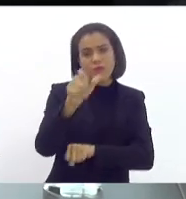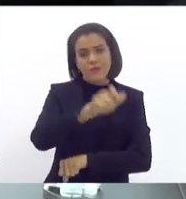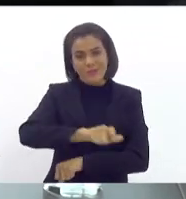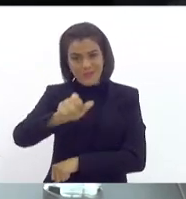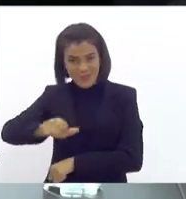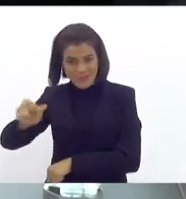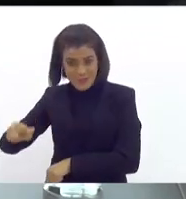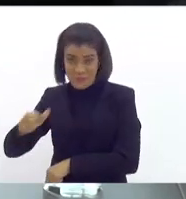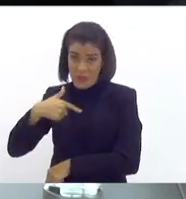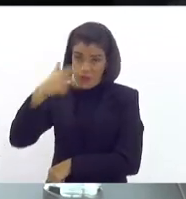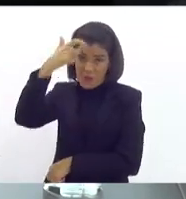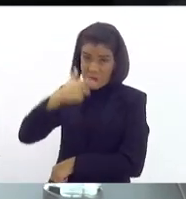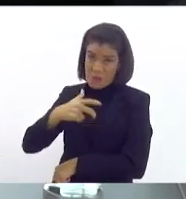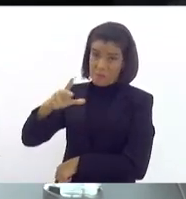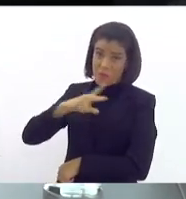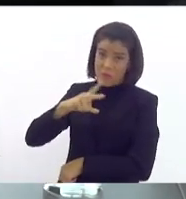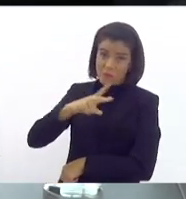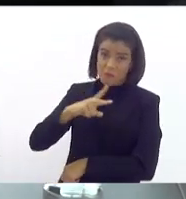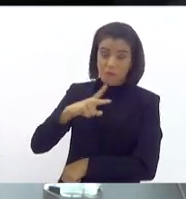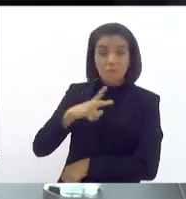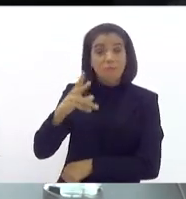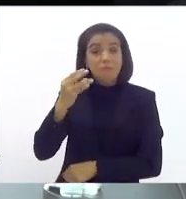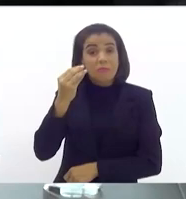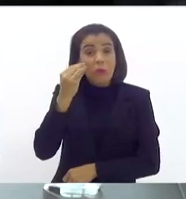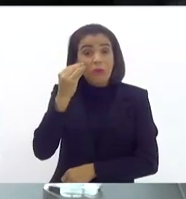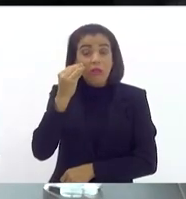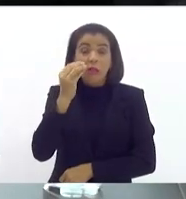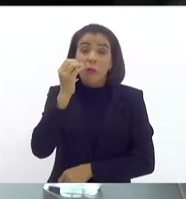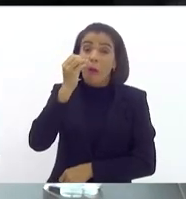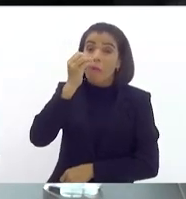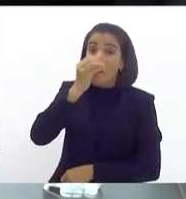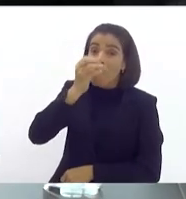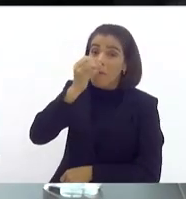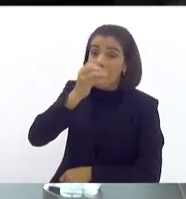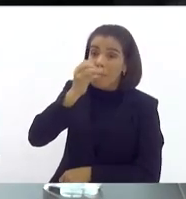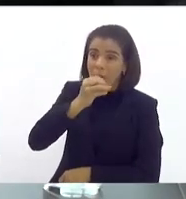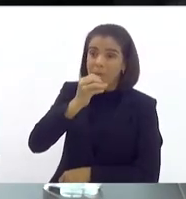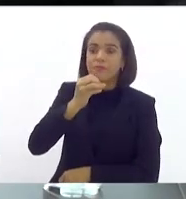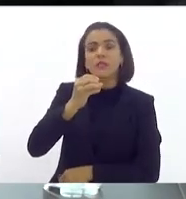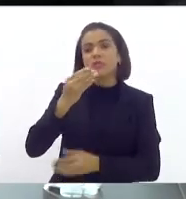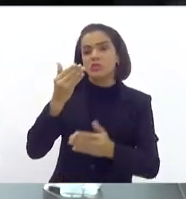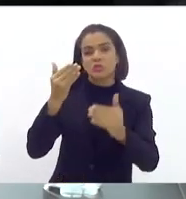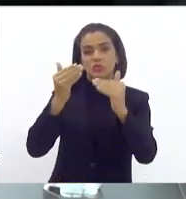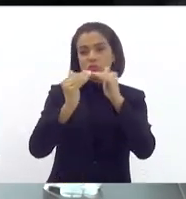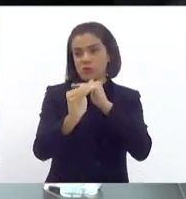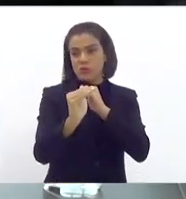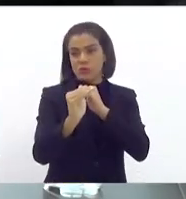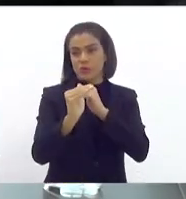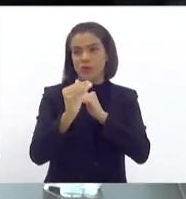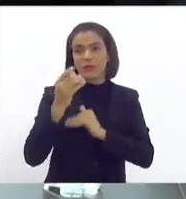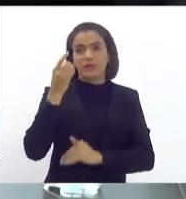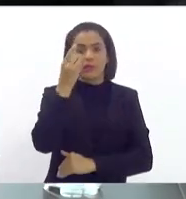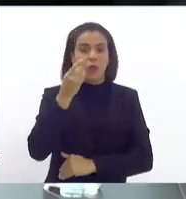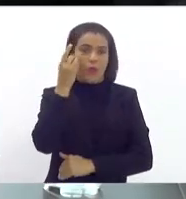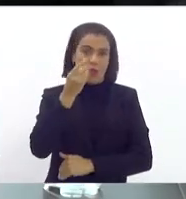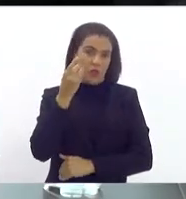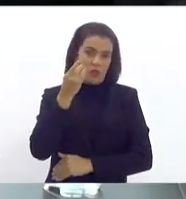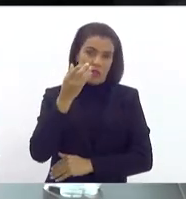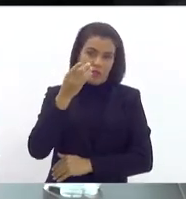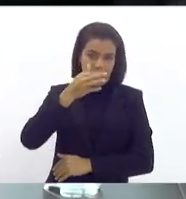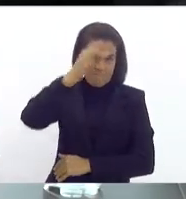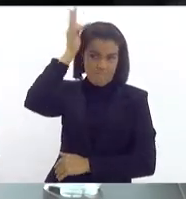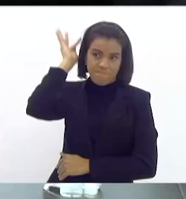eu, particularmente, estou tendo a ousadia aqui de discordar do deputado Fred Pacheco